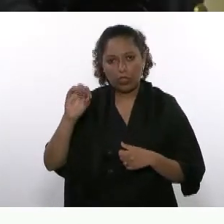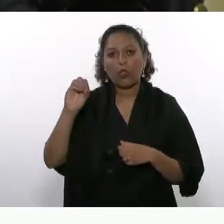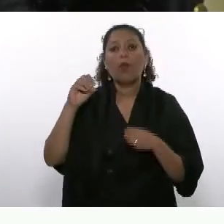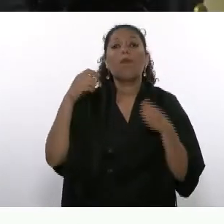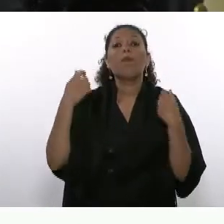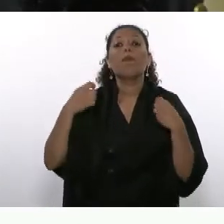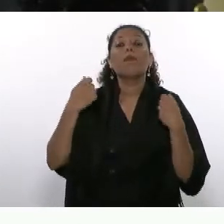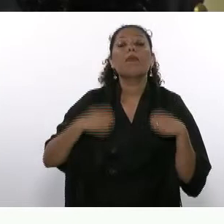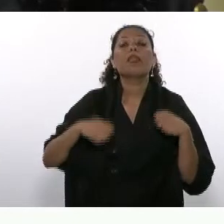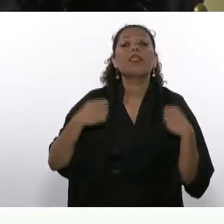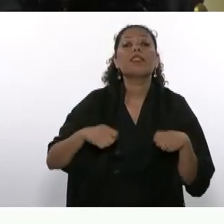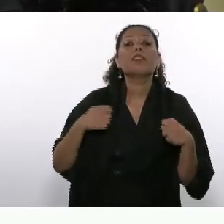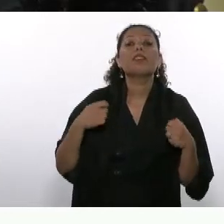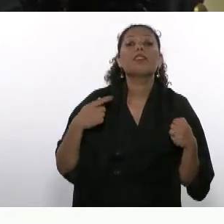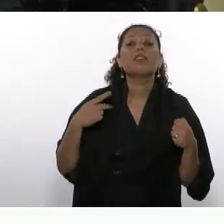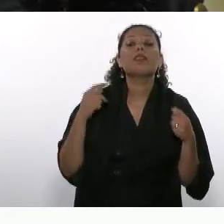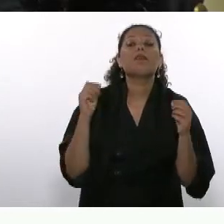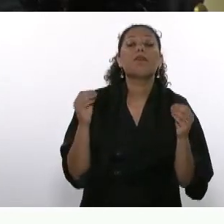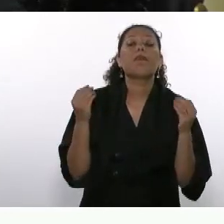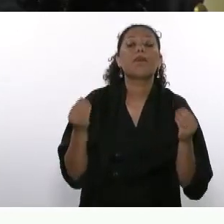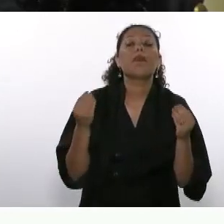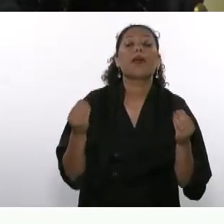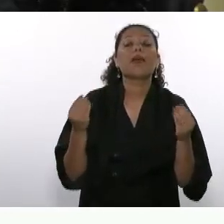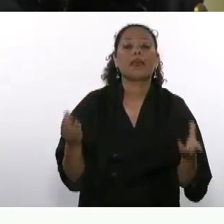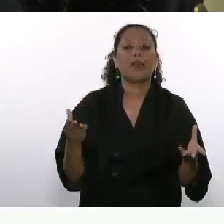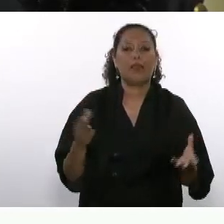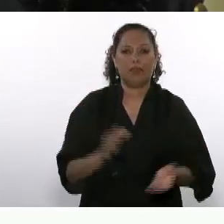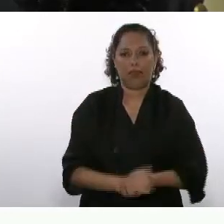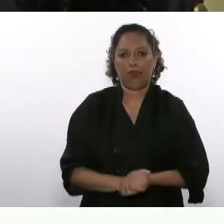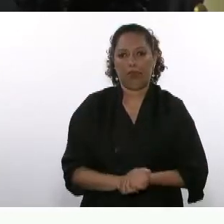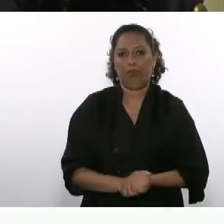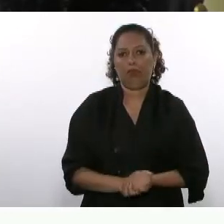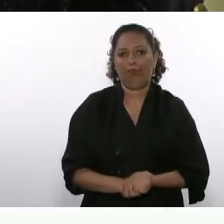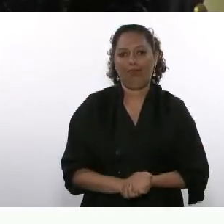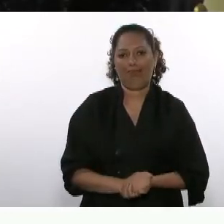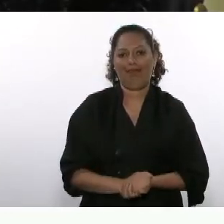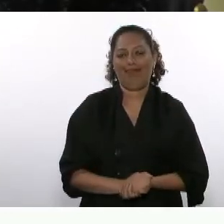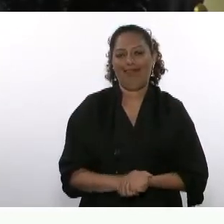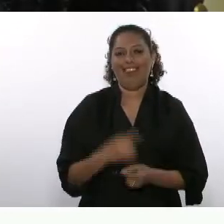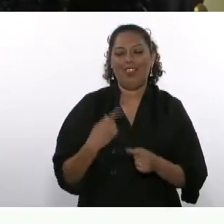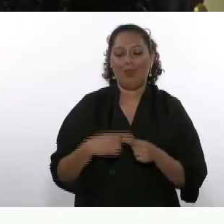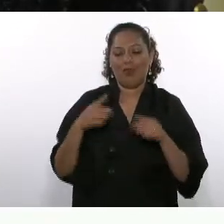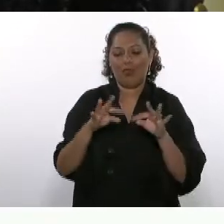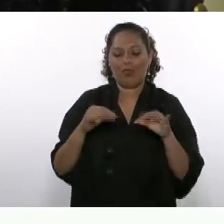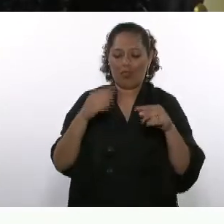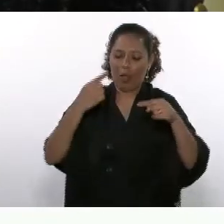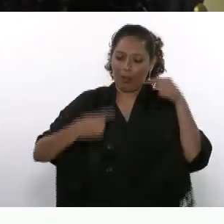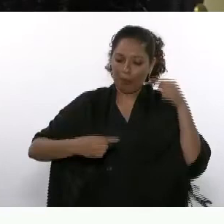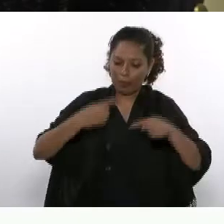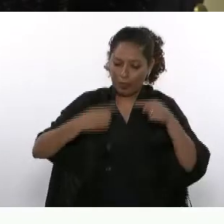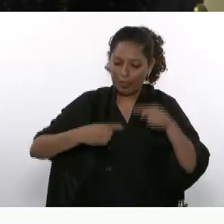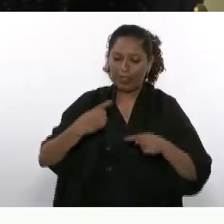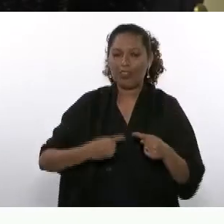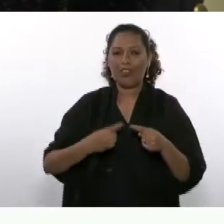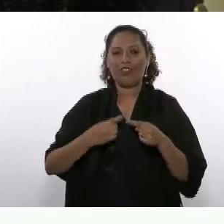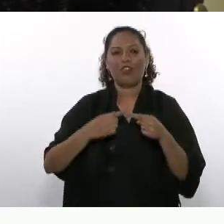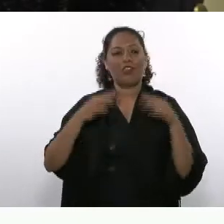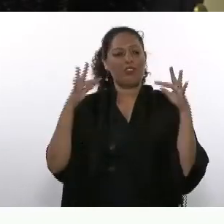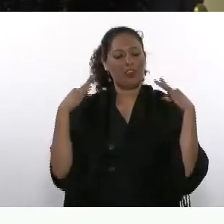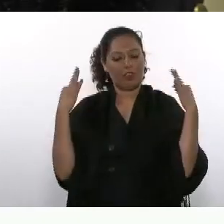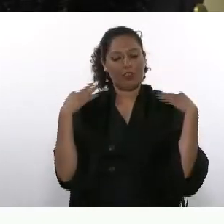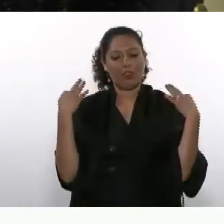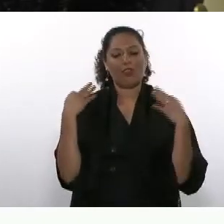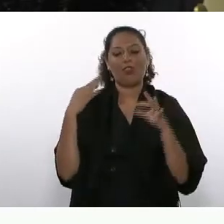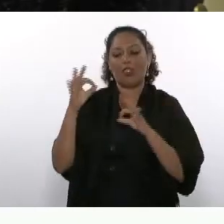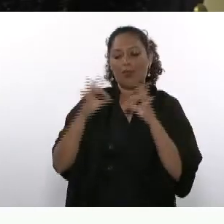análise, um elefante branco ao que se propõe. Porque toda a política de fomento ao turismo é desenvolvida pela Secretaria de Estado de Turismo.